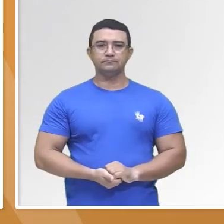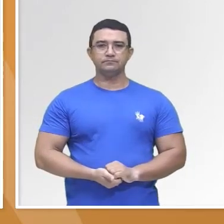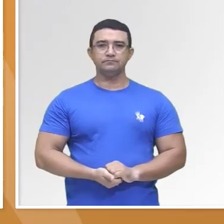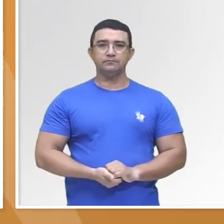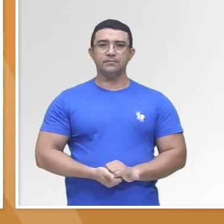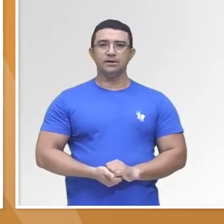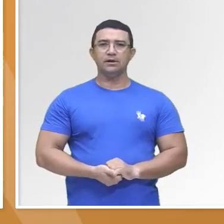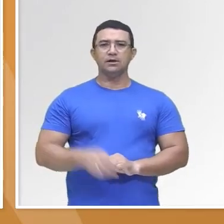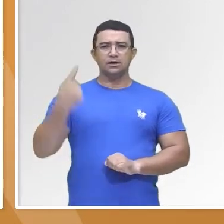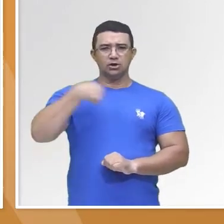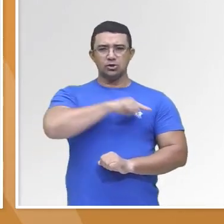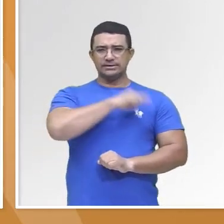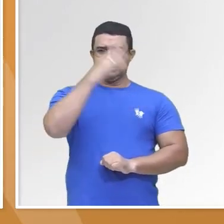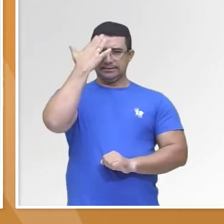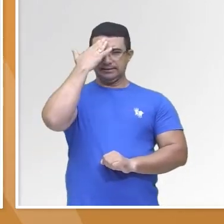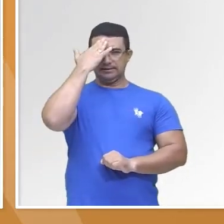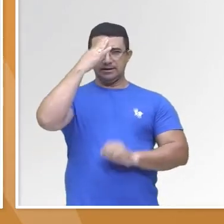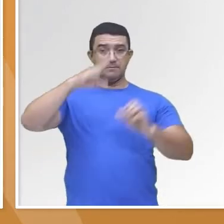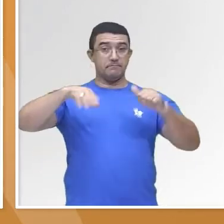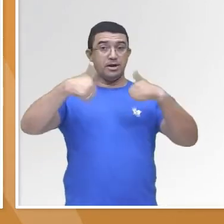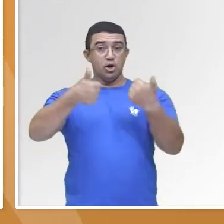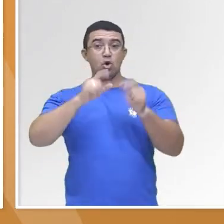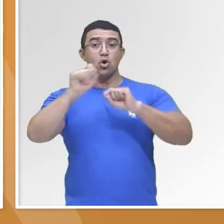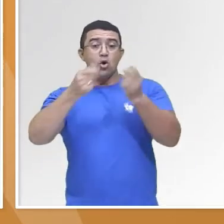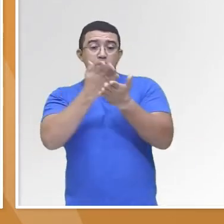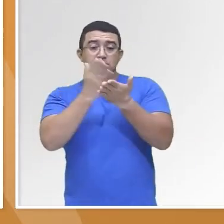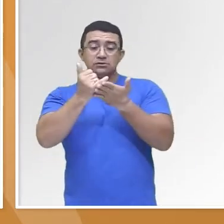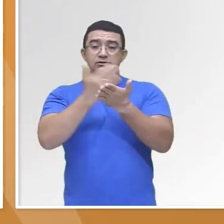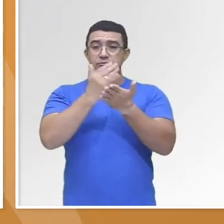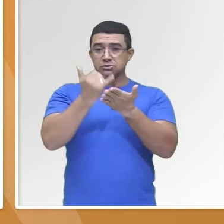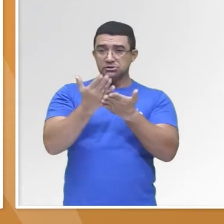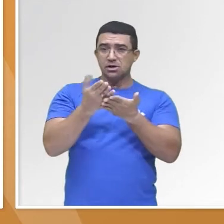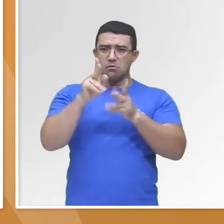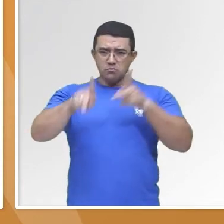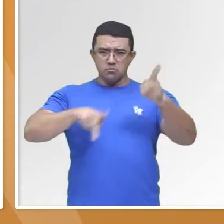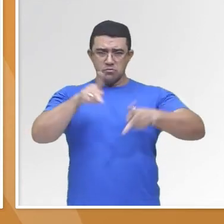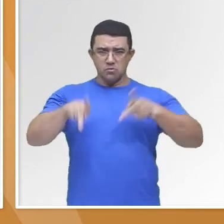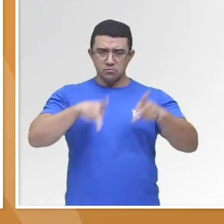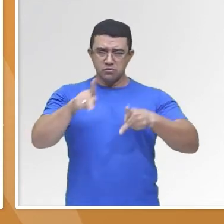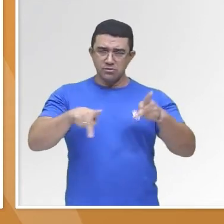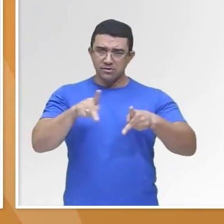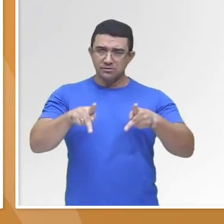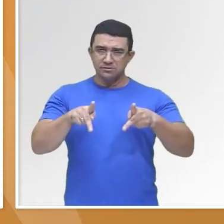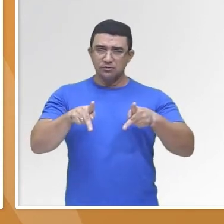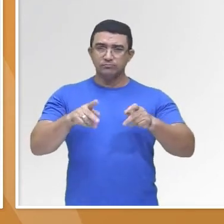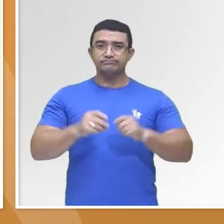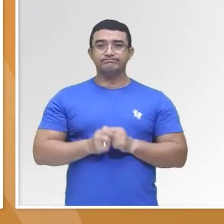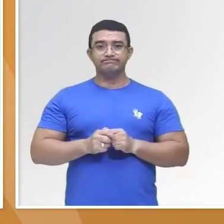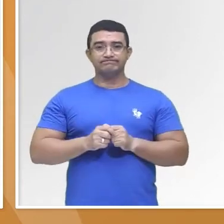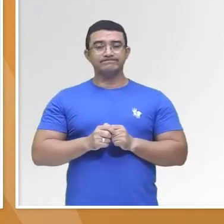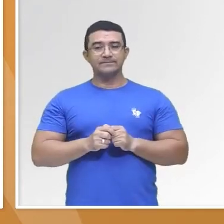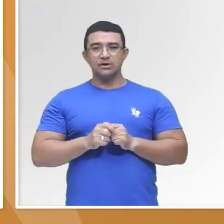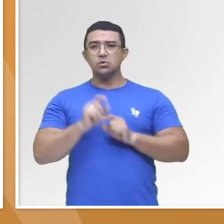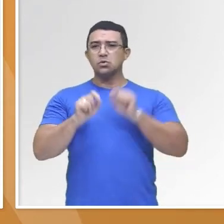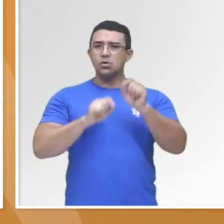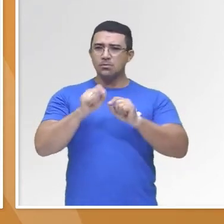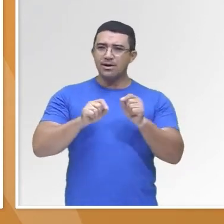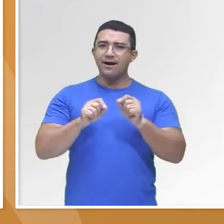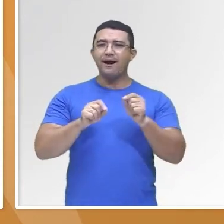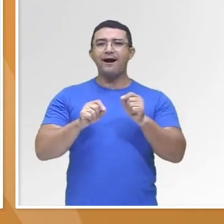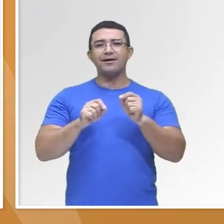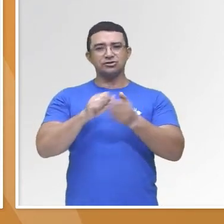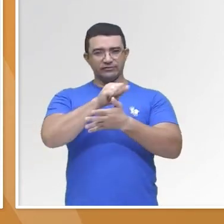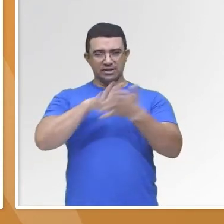entenda melhor, né, sobre essa questão da distribuição populacional, né, com relação às atividades